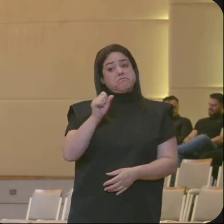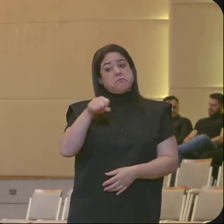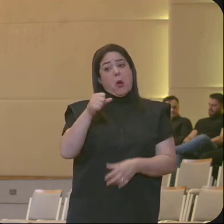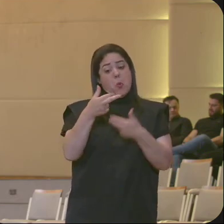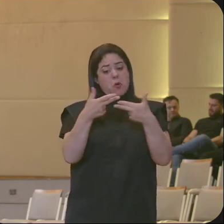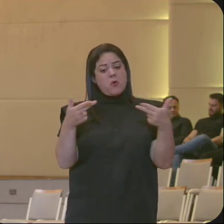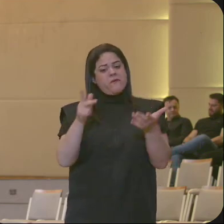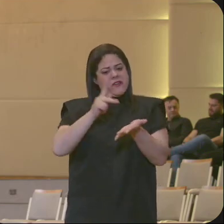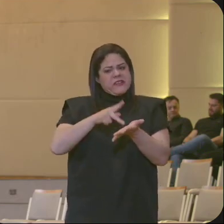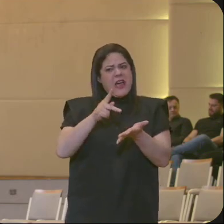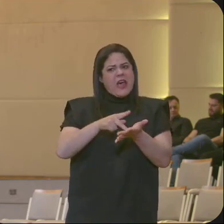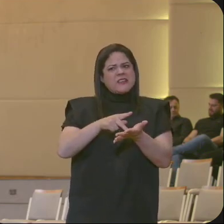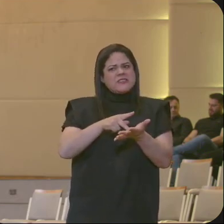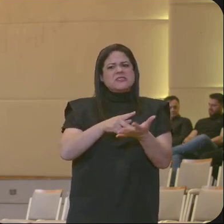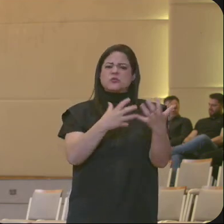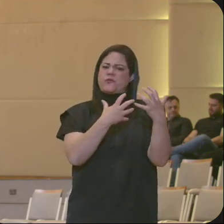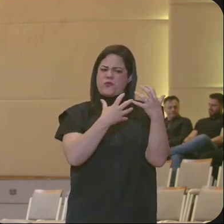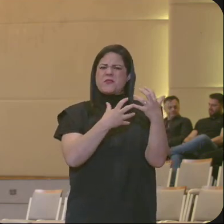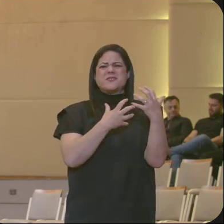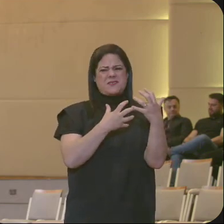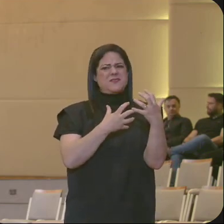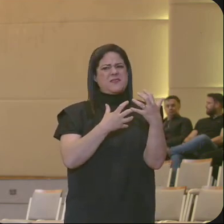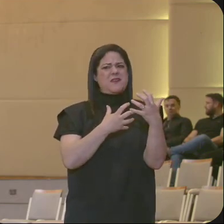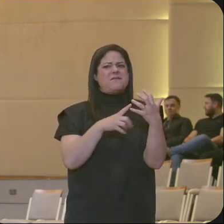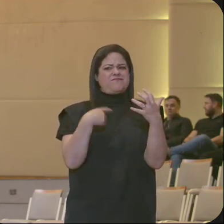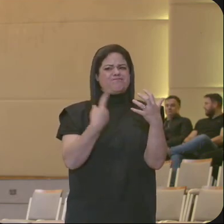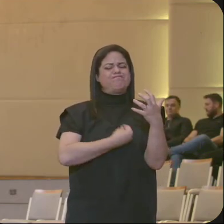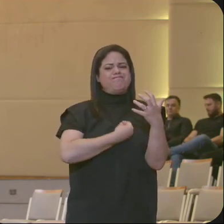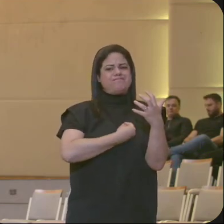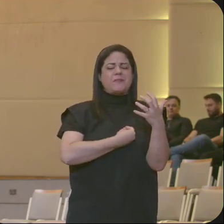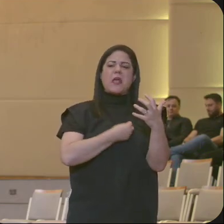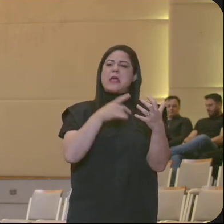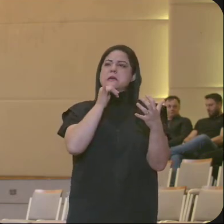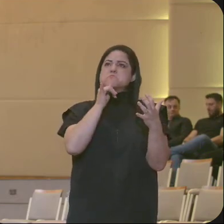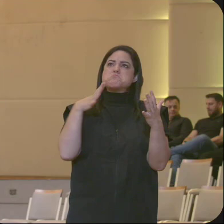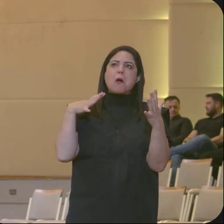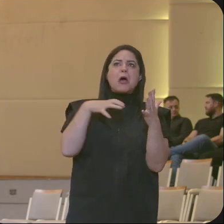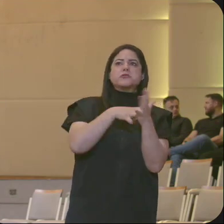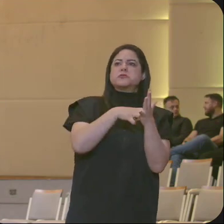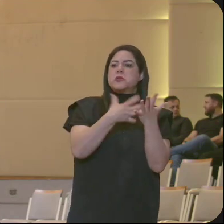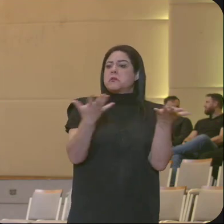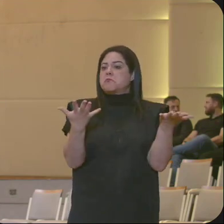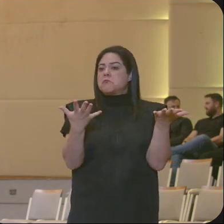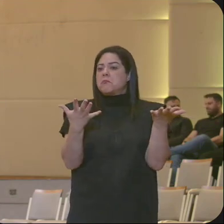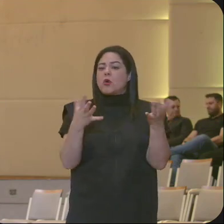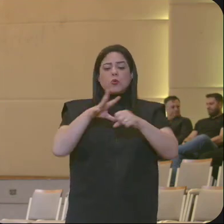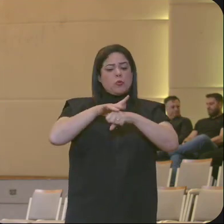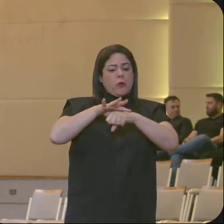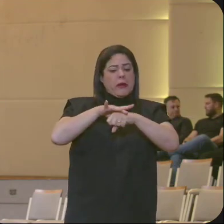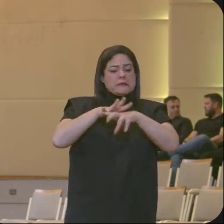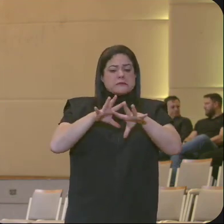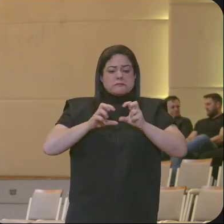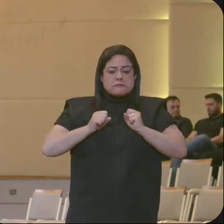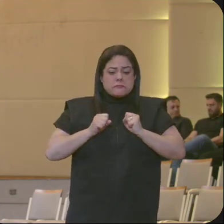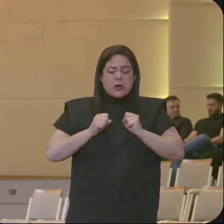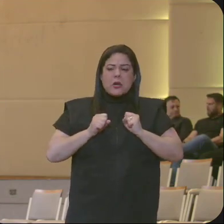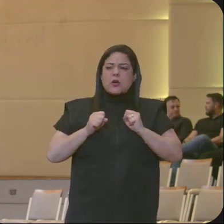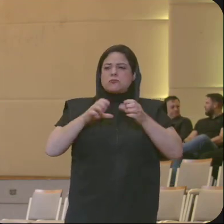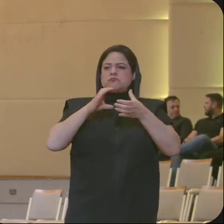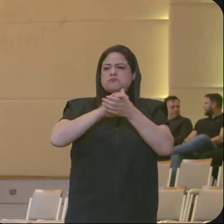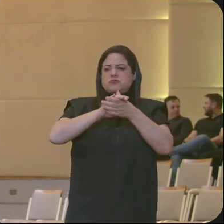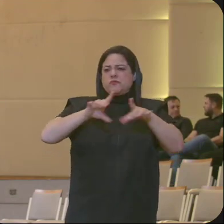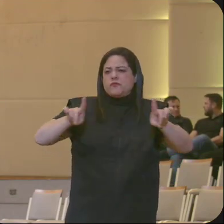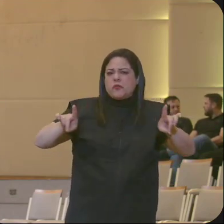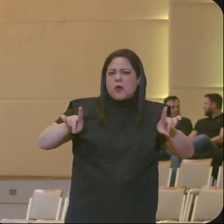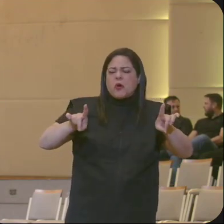coisas realmente afetam a nossa vida. Um acidente, uma enfermidade, um divórcio,